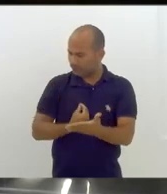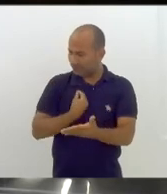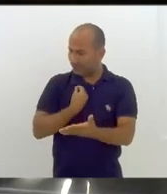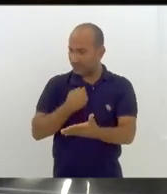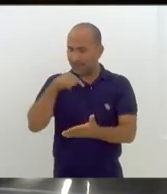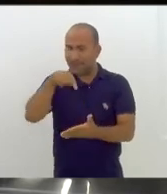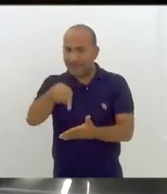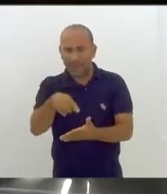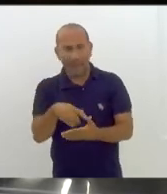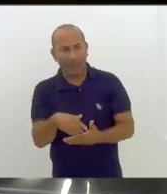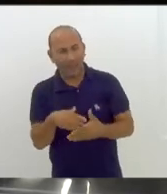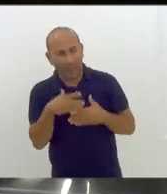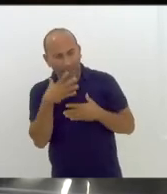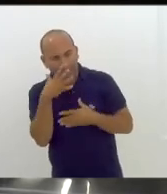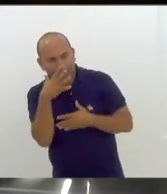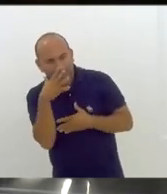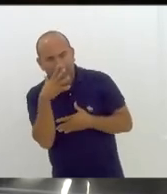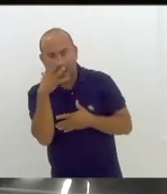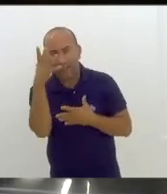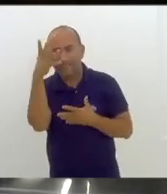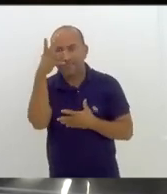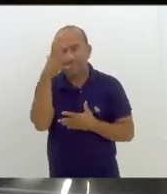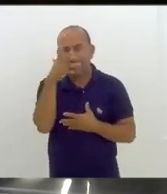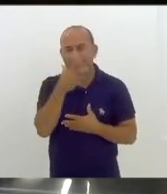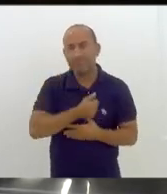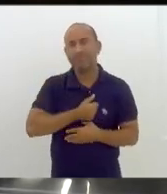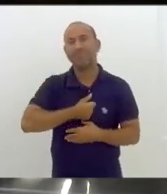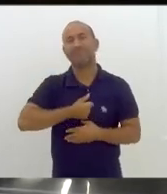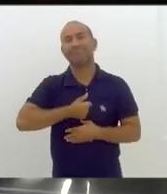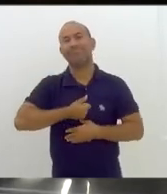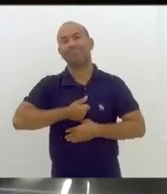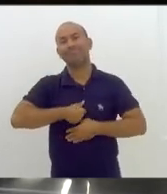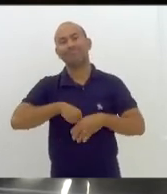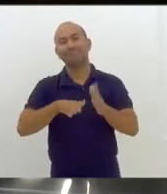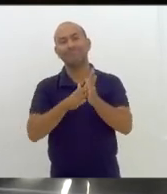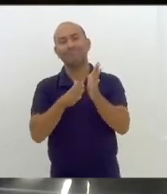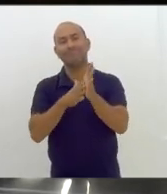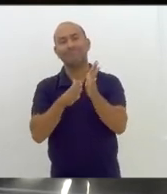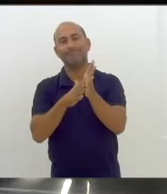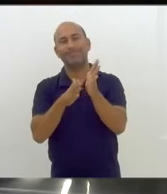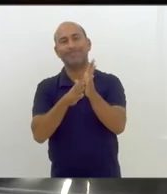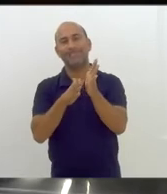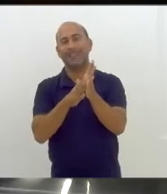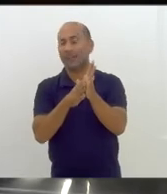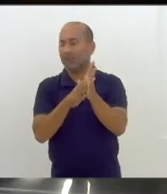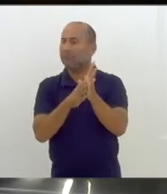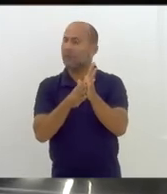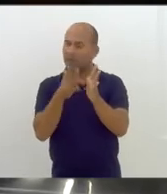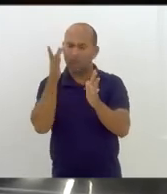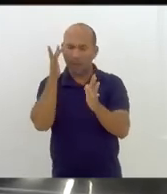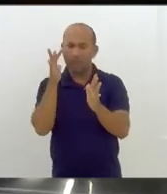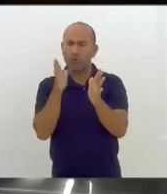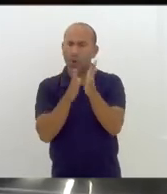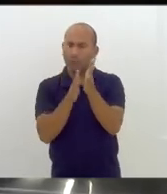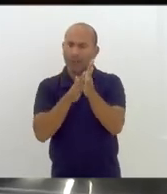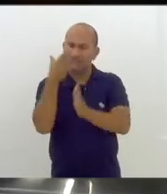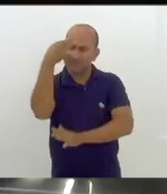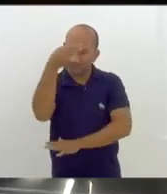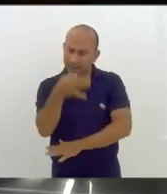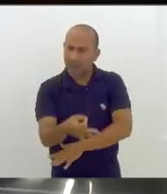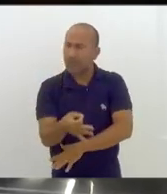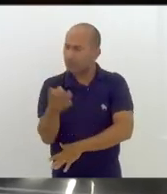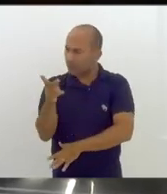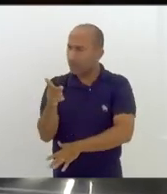presenciar essa linda homenagem, eu diria uma homenagem muito justa, muito